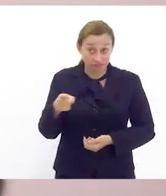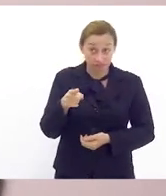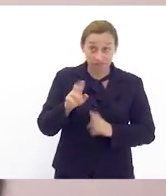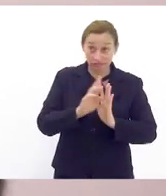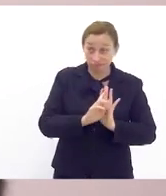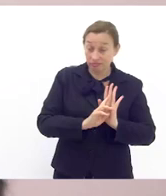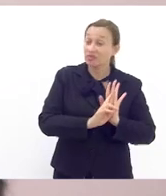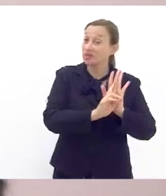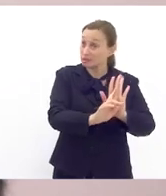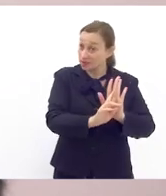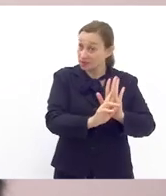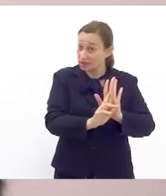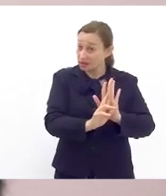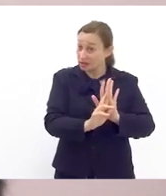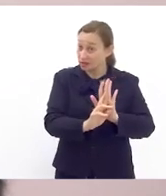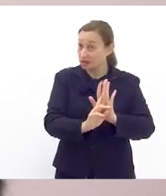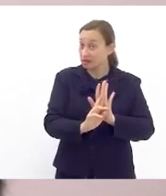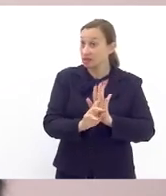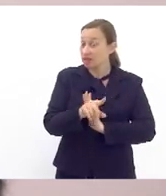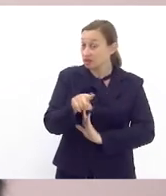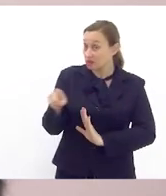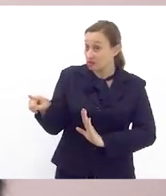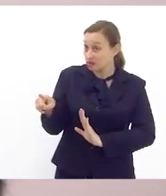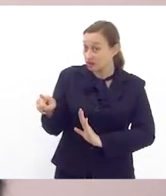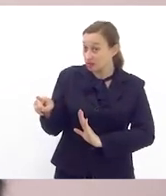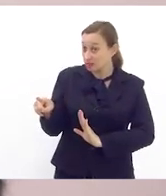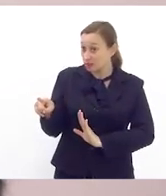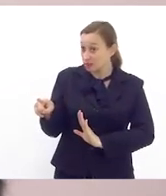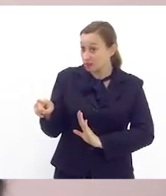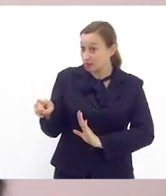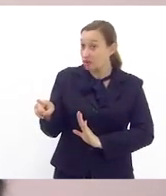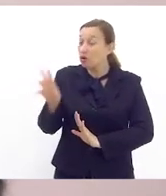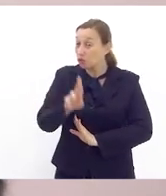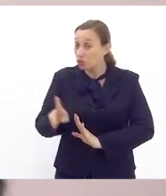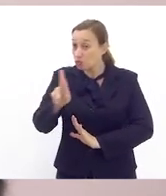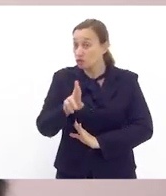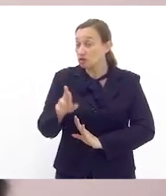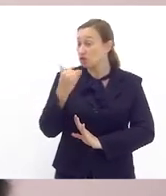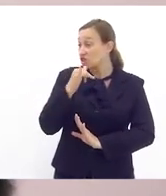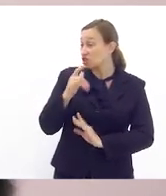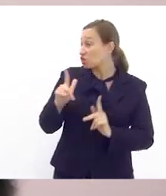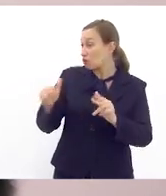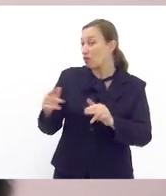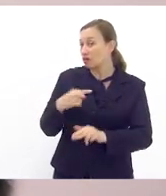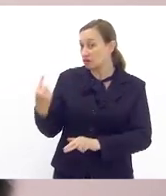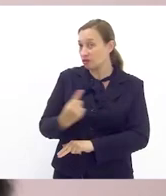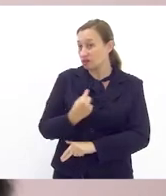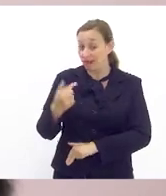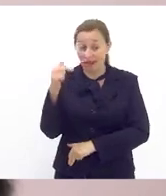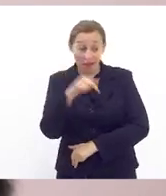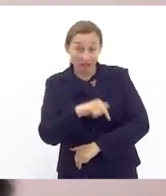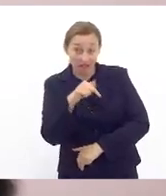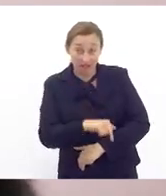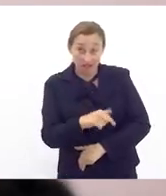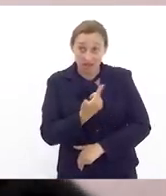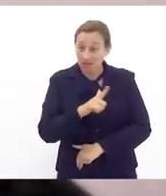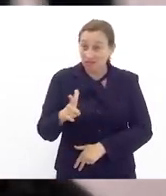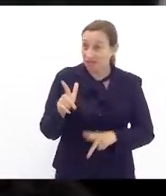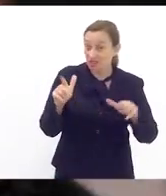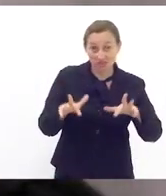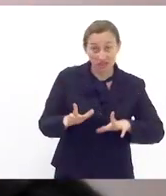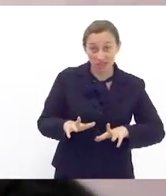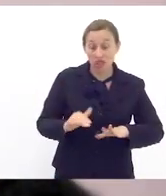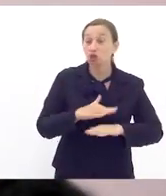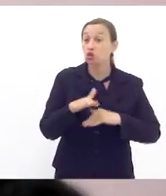representando né E vocês são Conceição consumidores como todos nós acontece o seguinte aqui não tem diferença